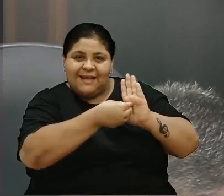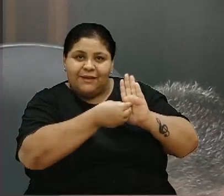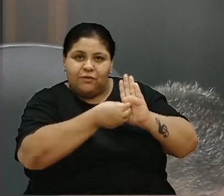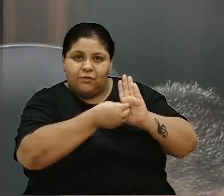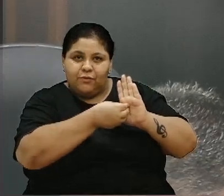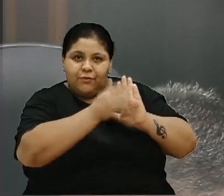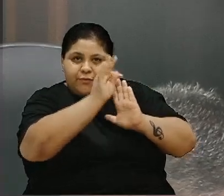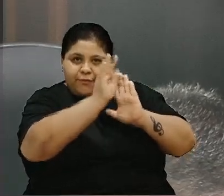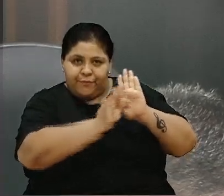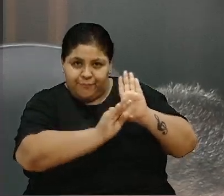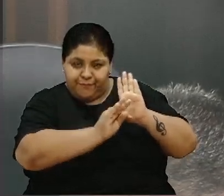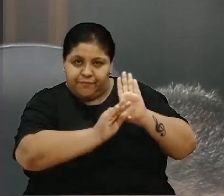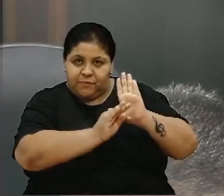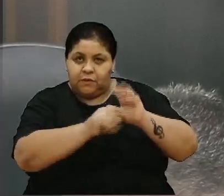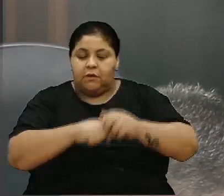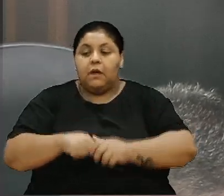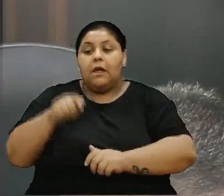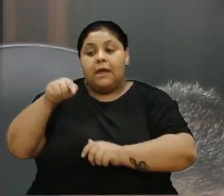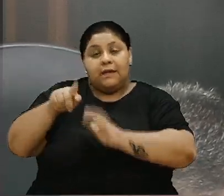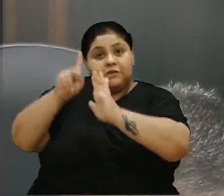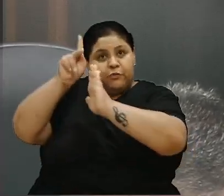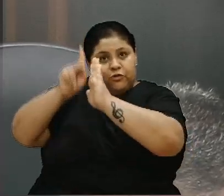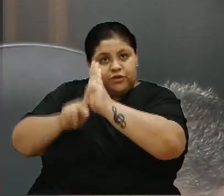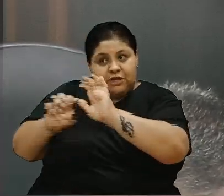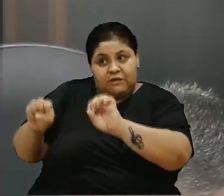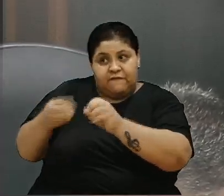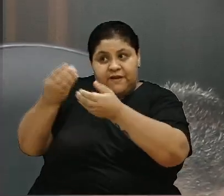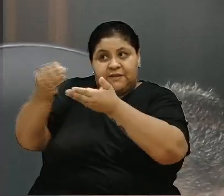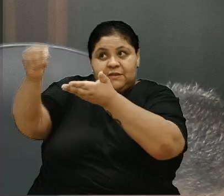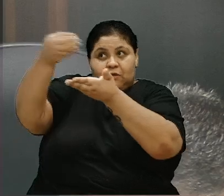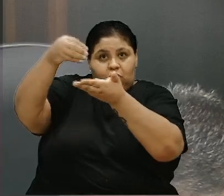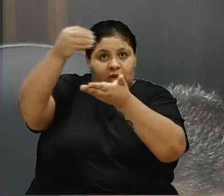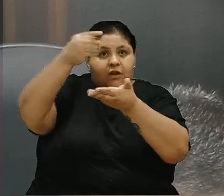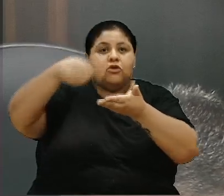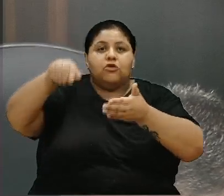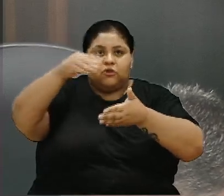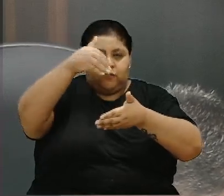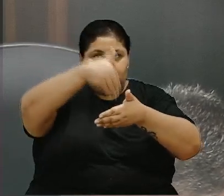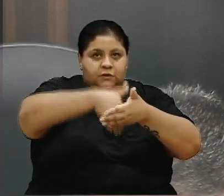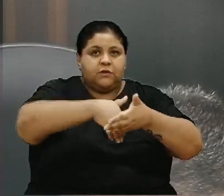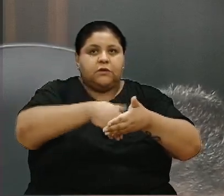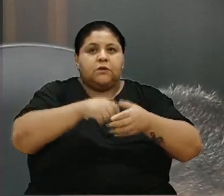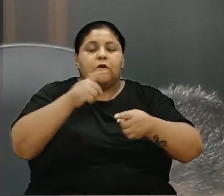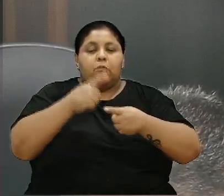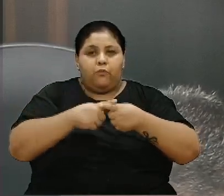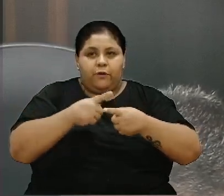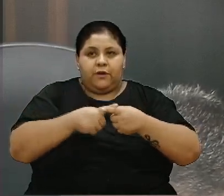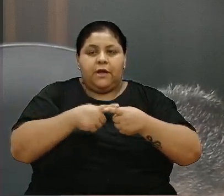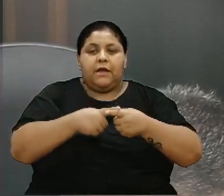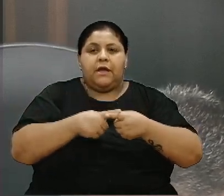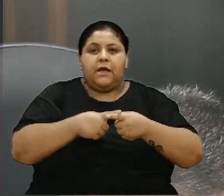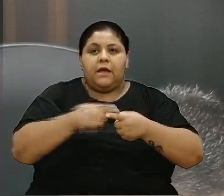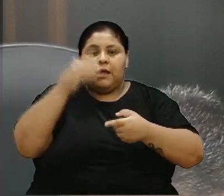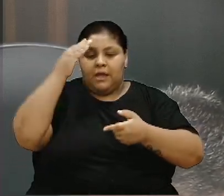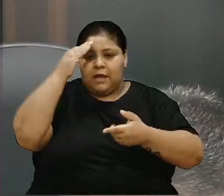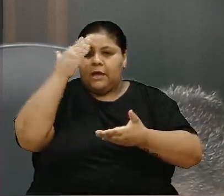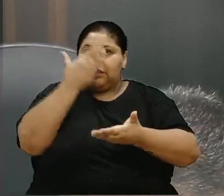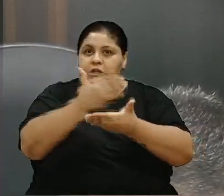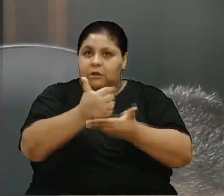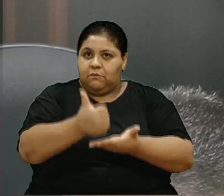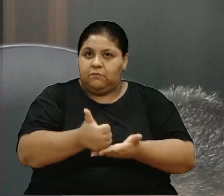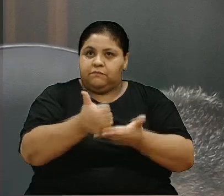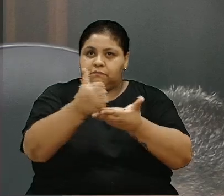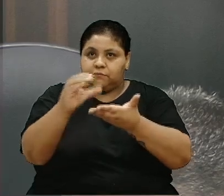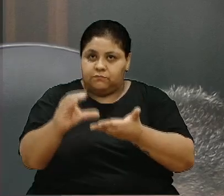projeto da Festa das Colheitas é um exemplo. Nós votaremos a favor, porque nós acreditamos que é importante, sim, apoiar e financiar,